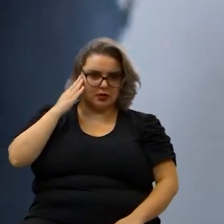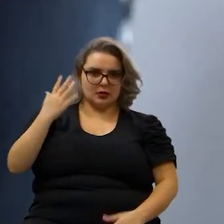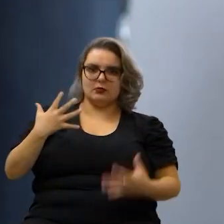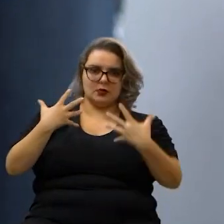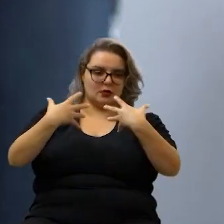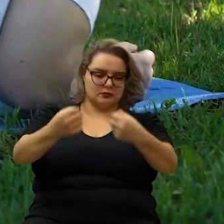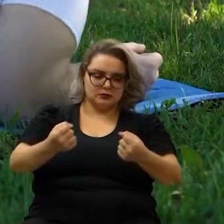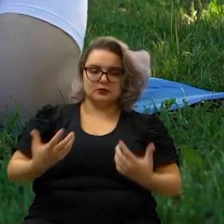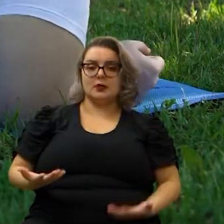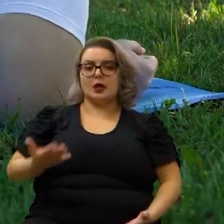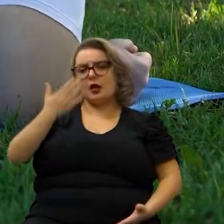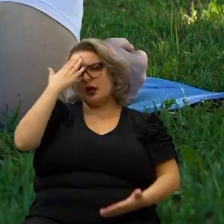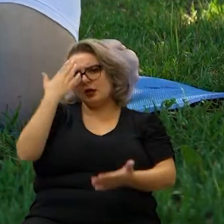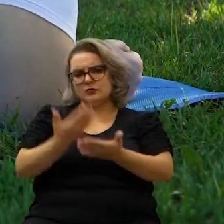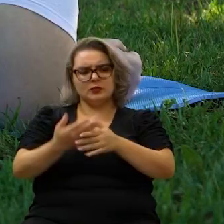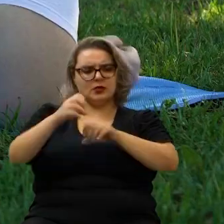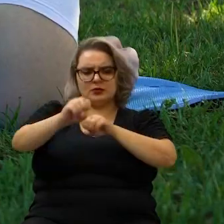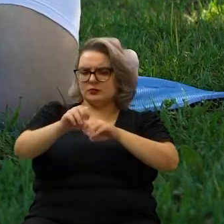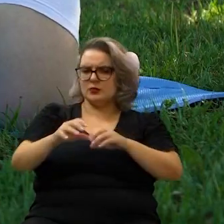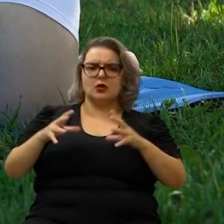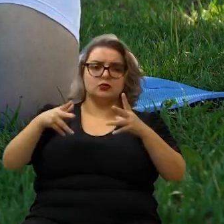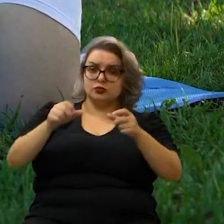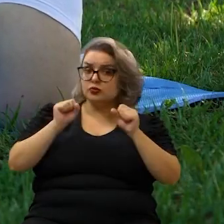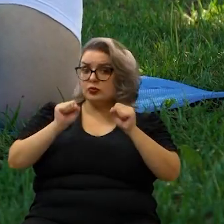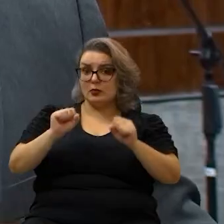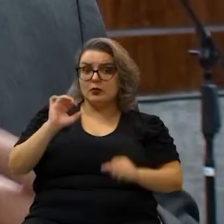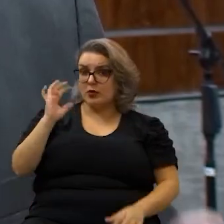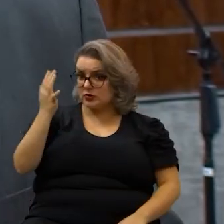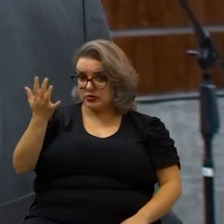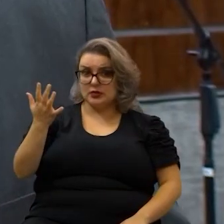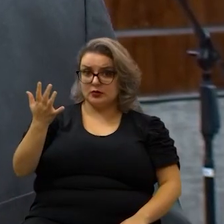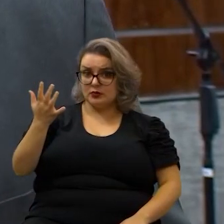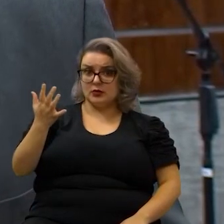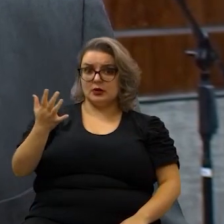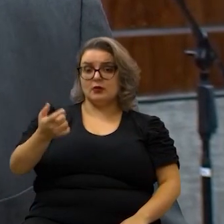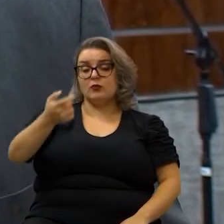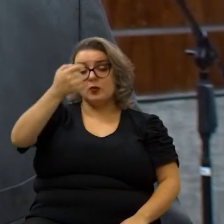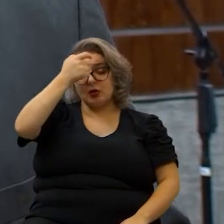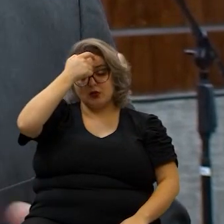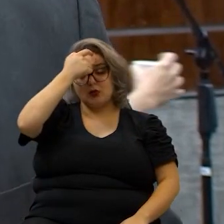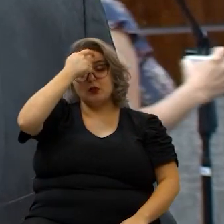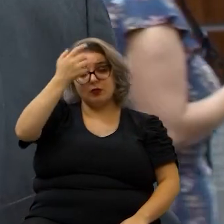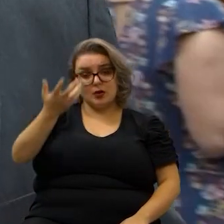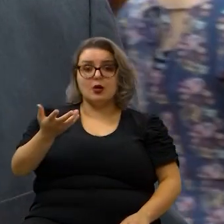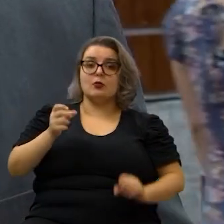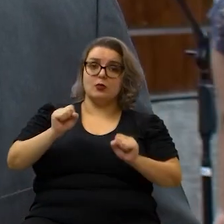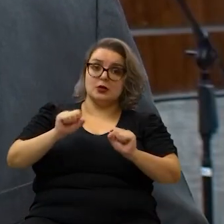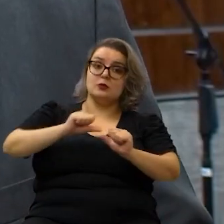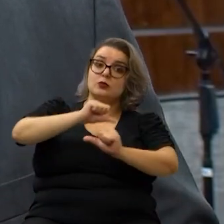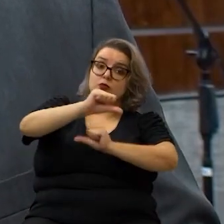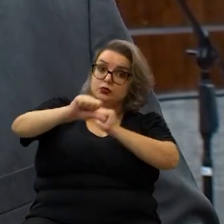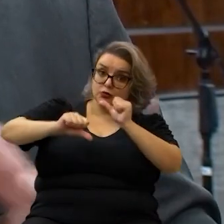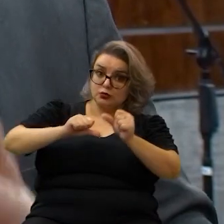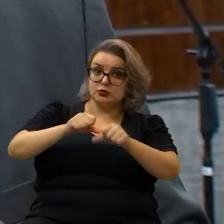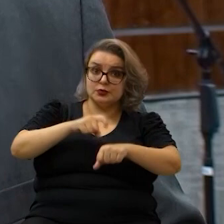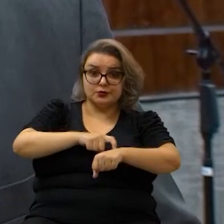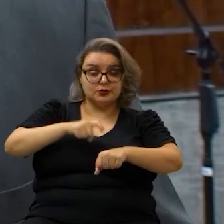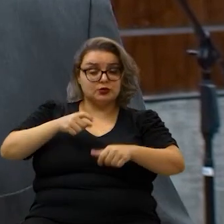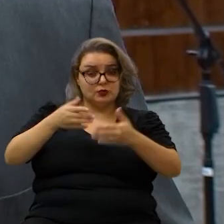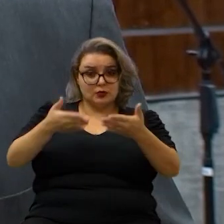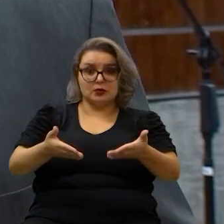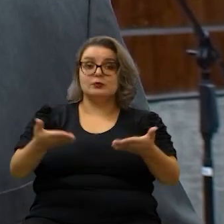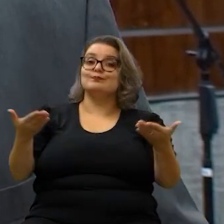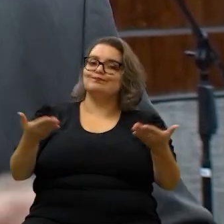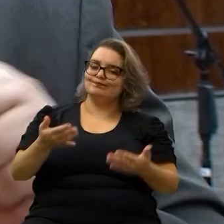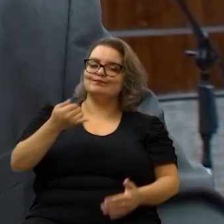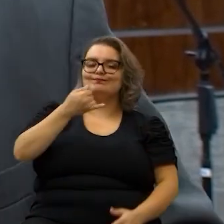alastrando. Acreditamos que com a educação, com tudo que possa vir a acontecer, a conscientização, nós possamos mudar